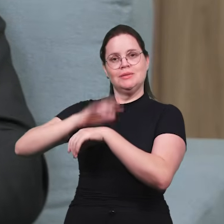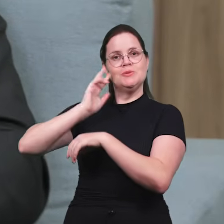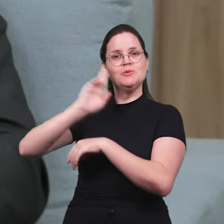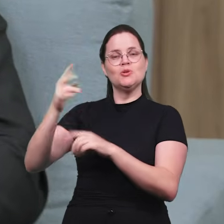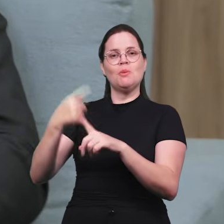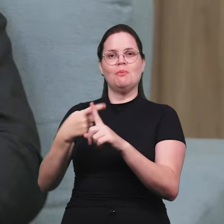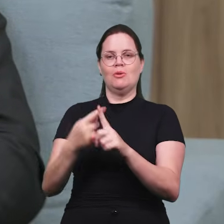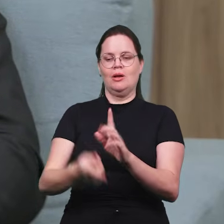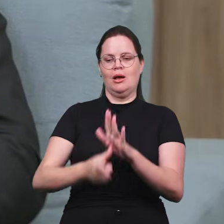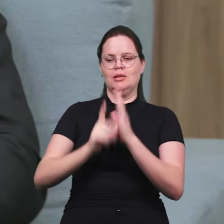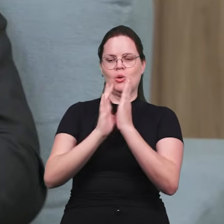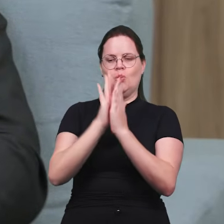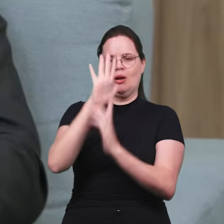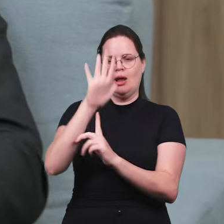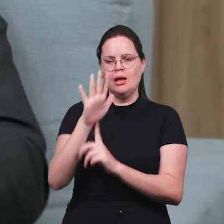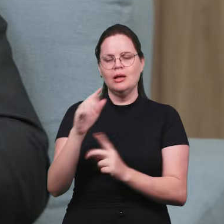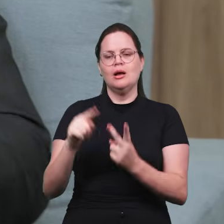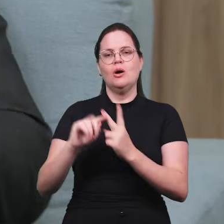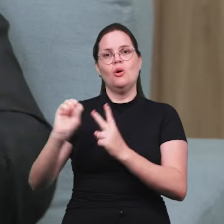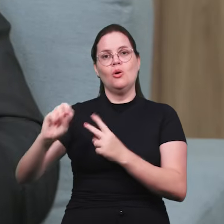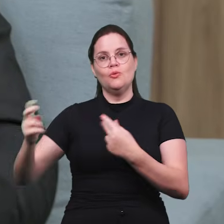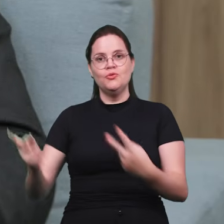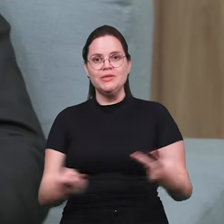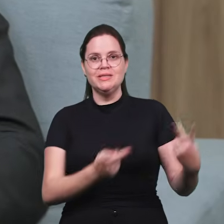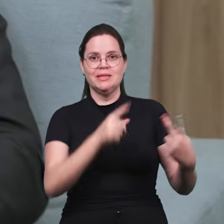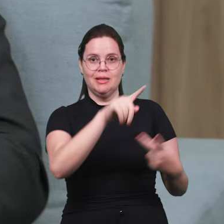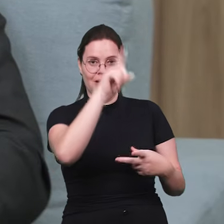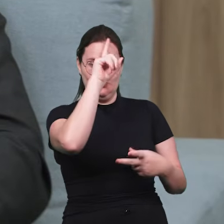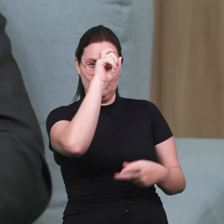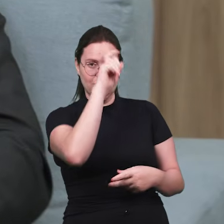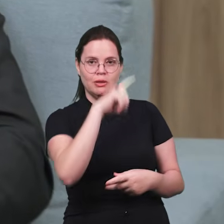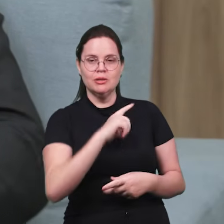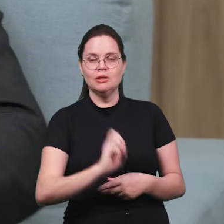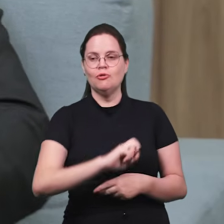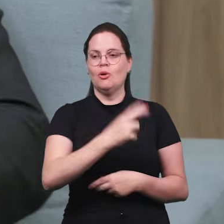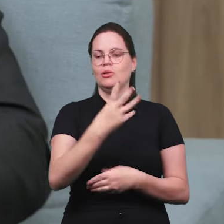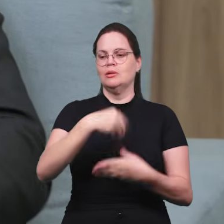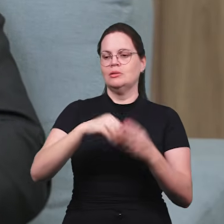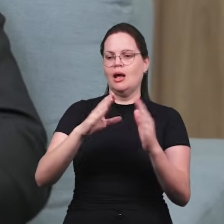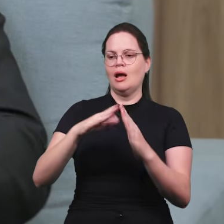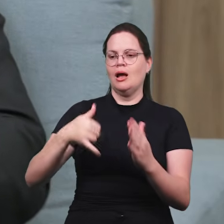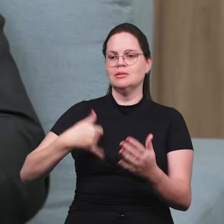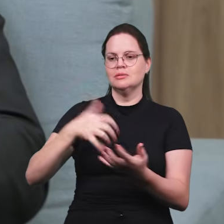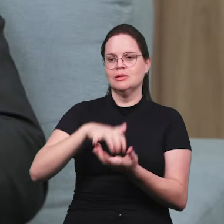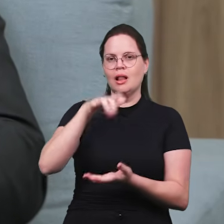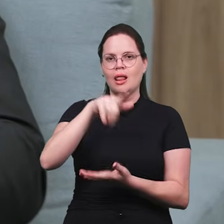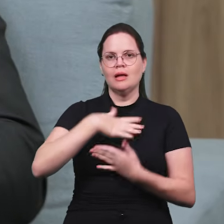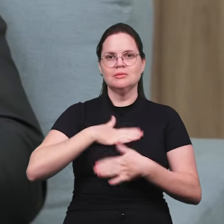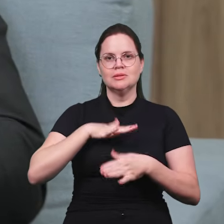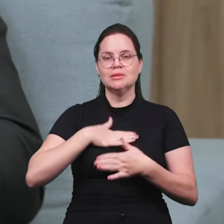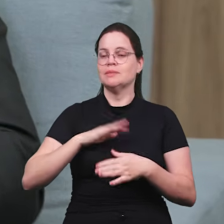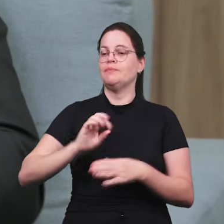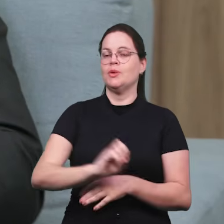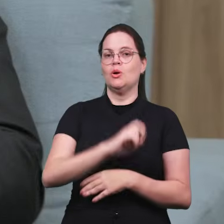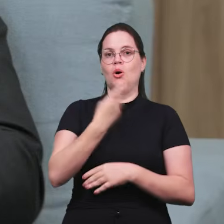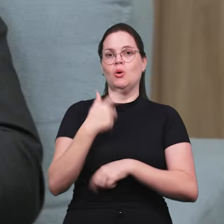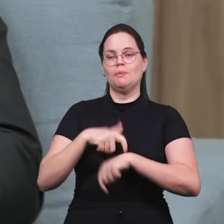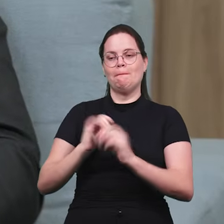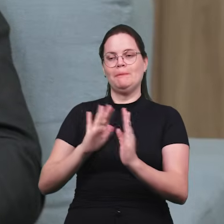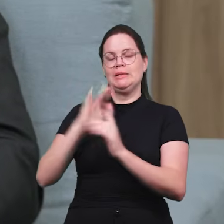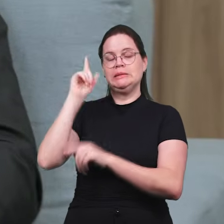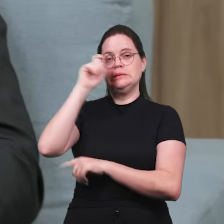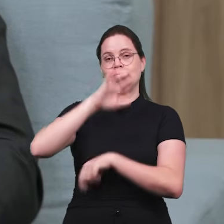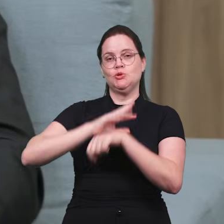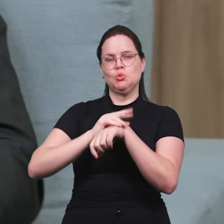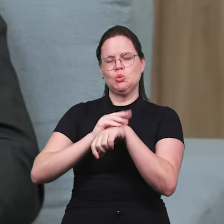foi feita, com uma visita que ele recebeu em um hospital ou na casa de repouso, né? Em um momento frágil da vida,